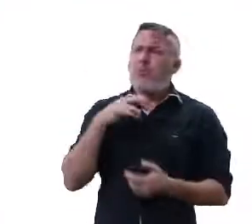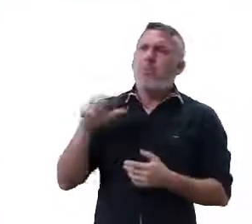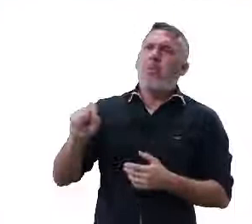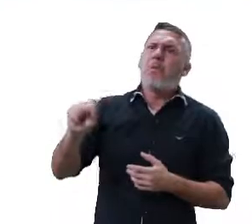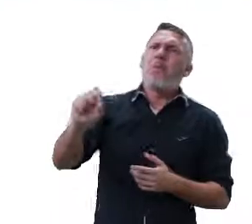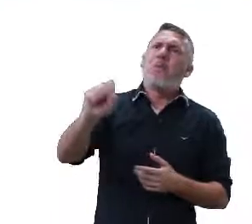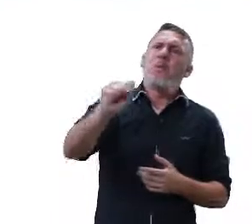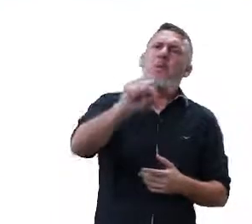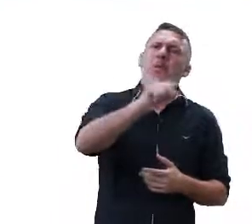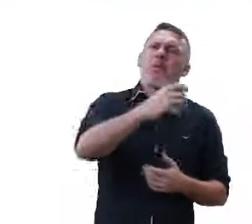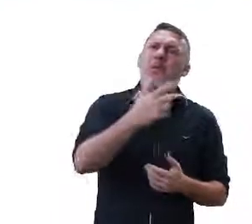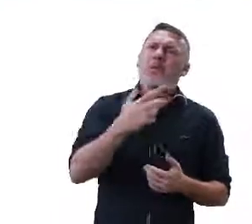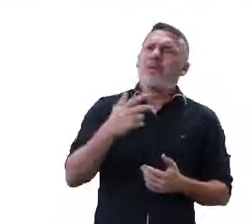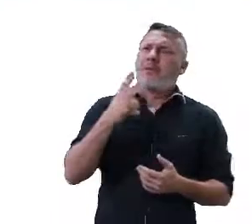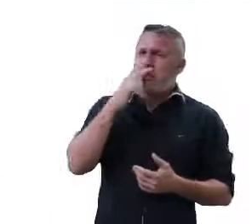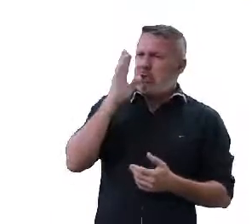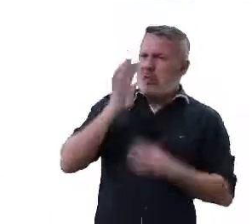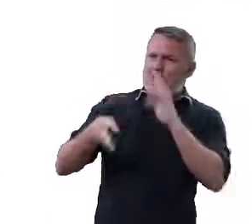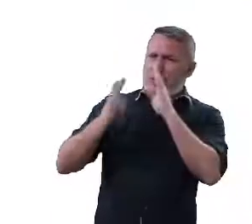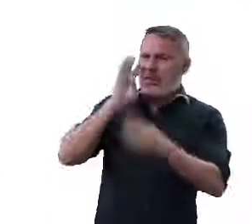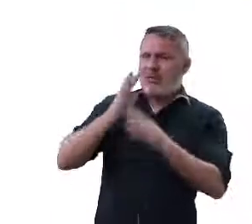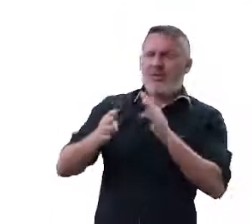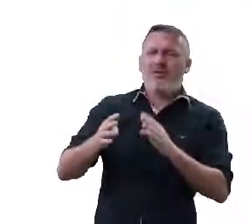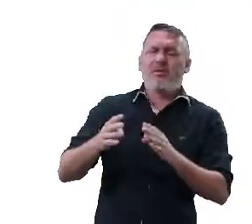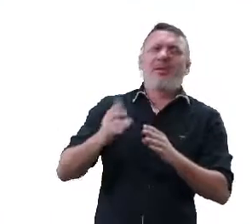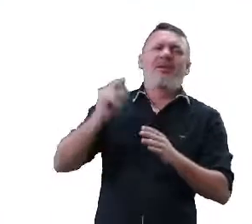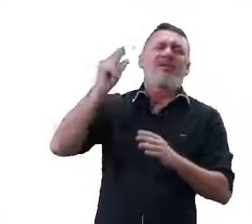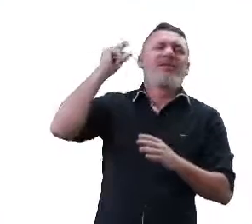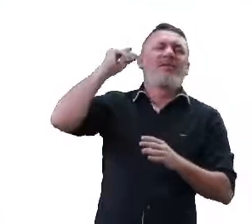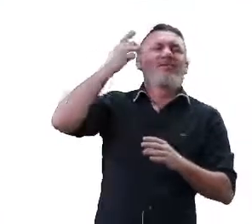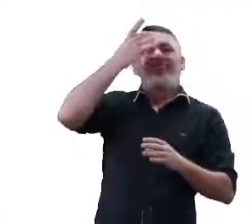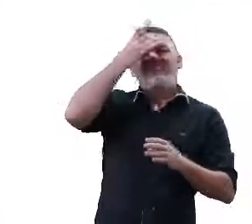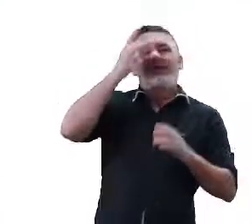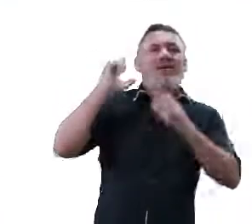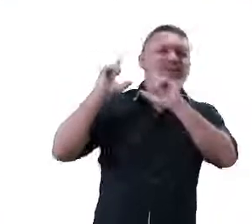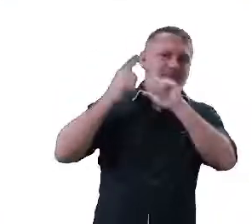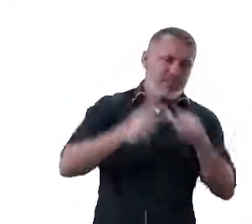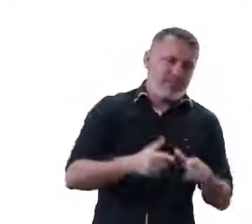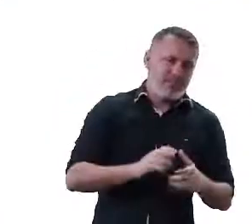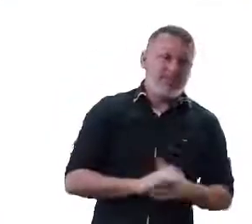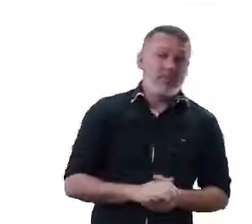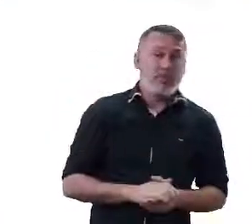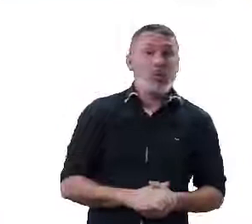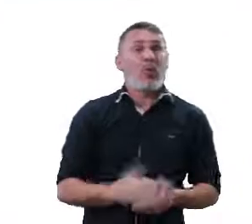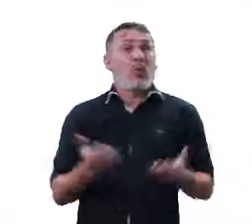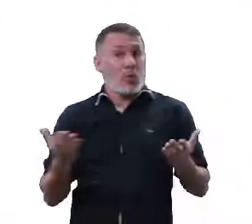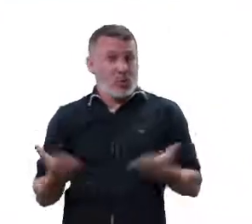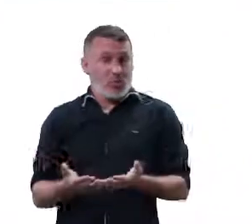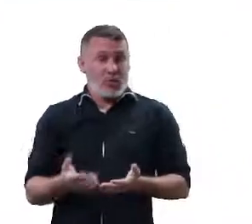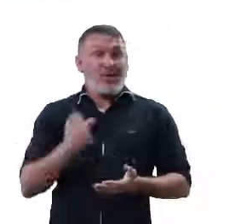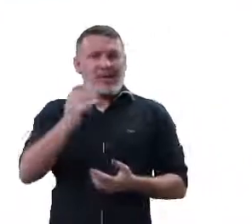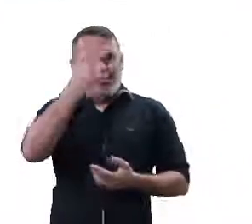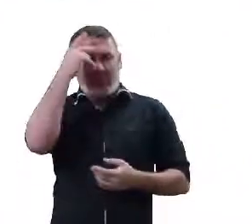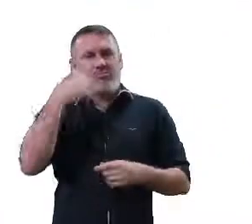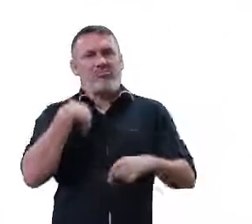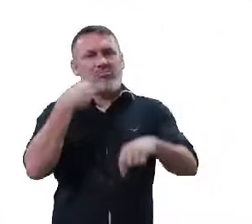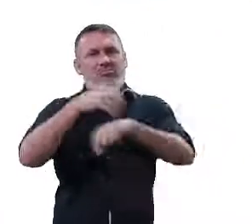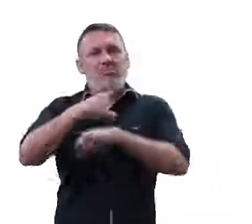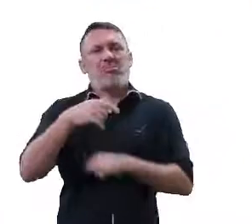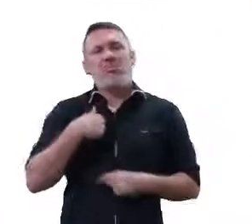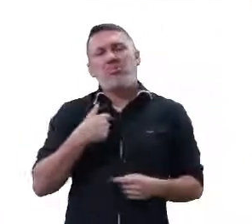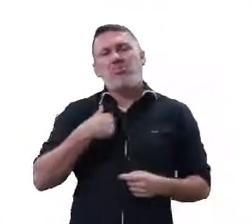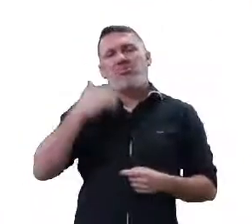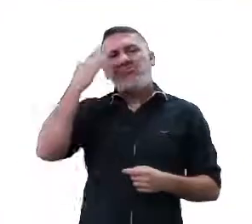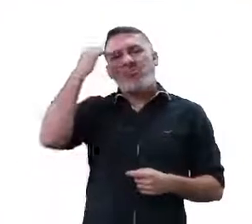castigo ou fariam críticas severas. Hoje em dia, se o indivíduo fala, né, se alguém fala que namorou